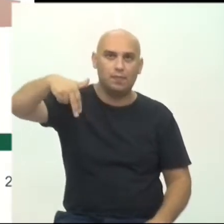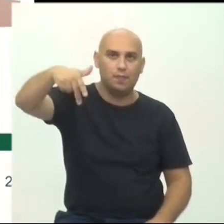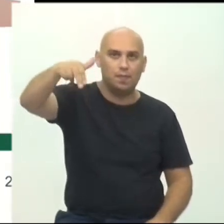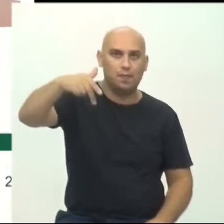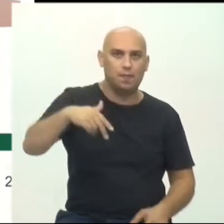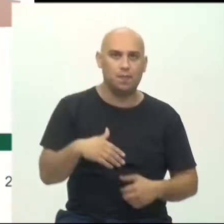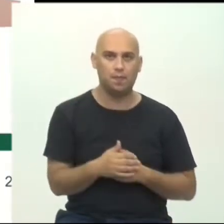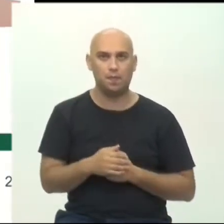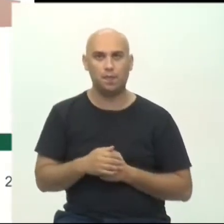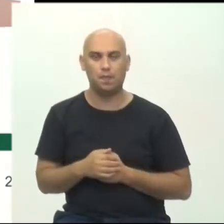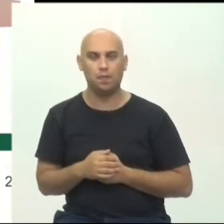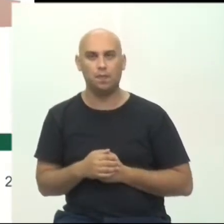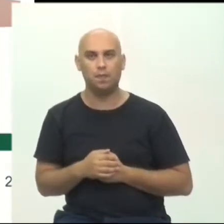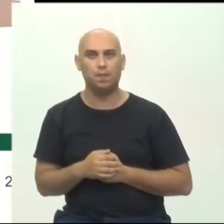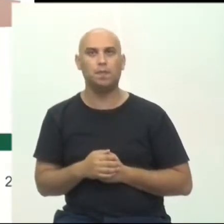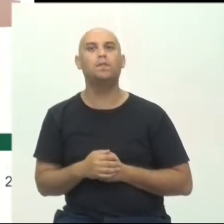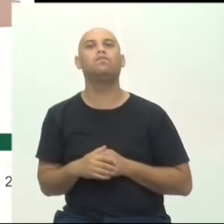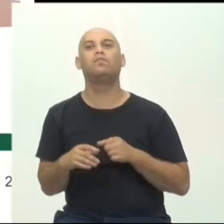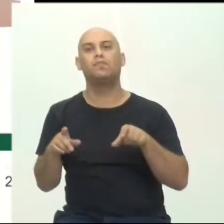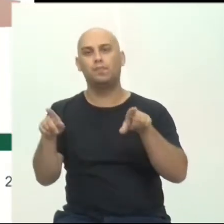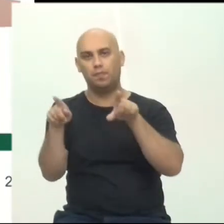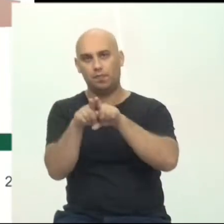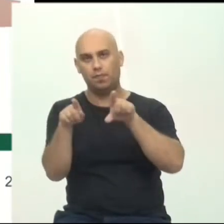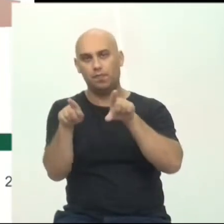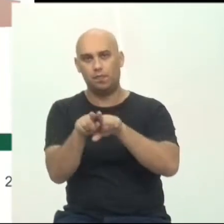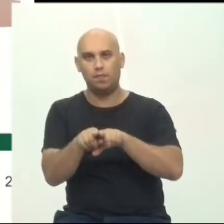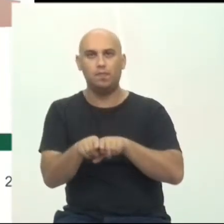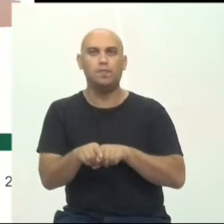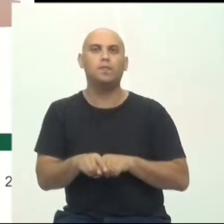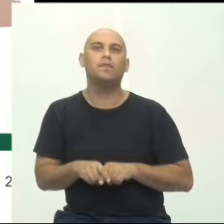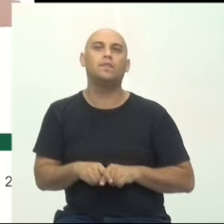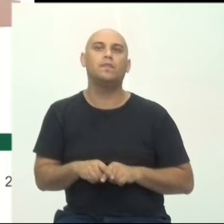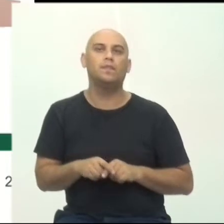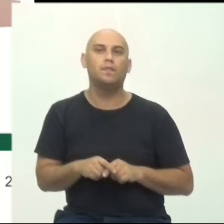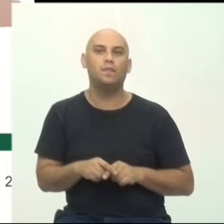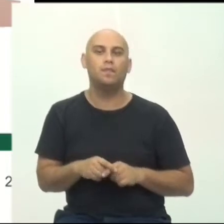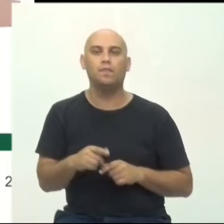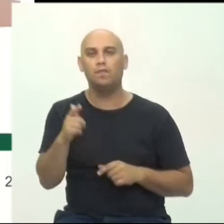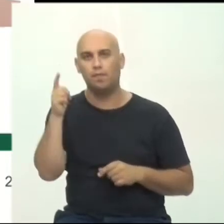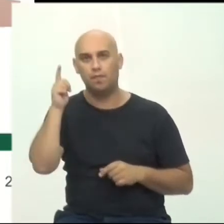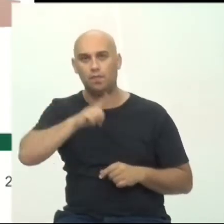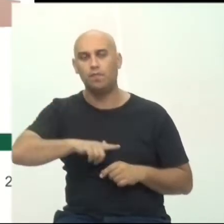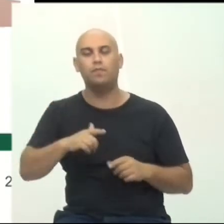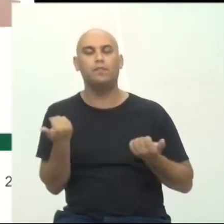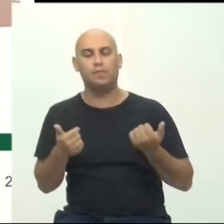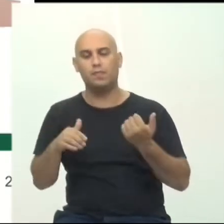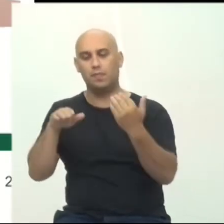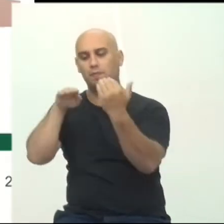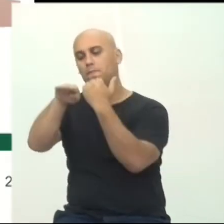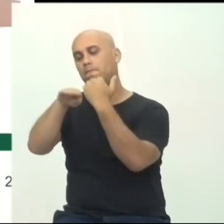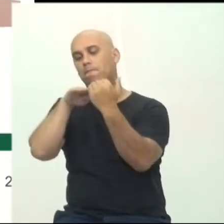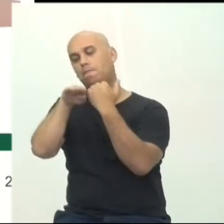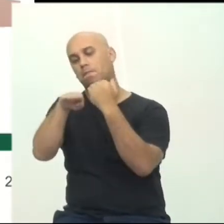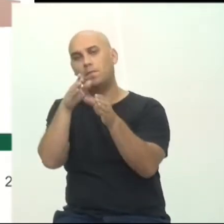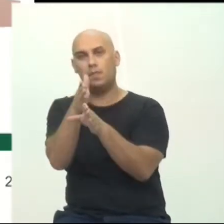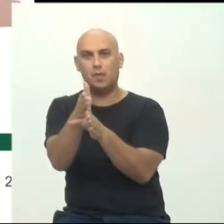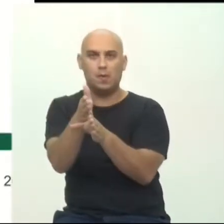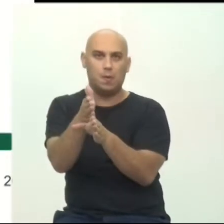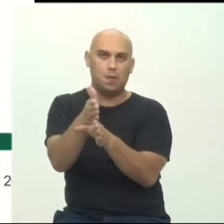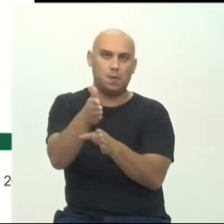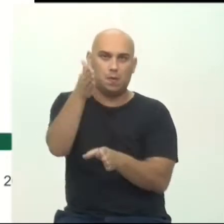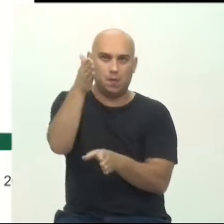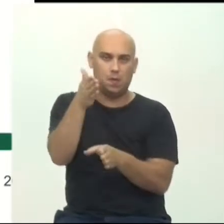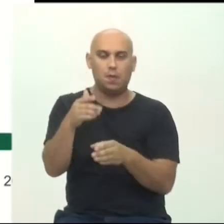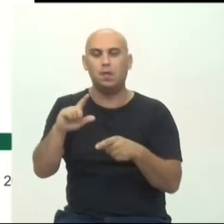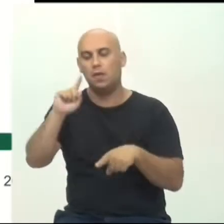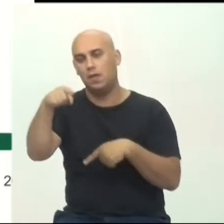Isso. Essa imagem mostra bem, né? Fica uma ciclovia bidirecional, um muro de contenção, e na